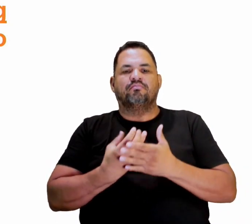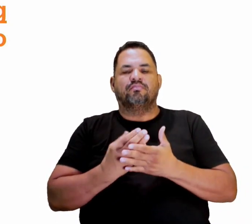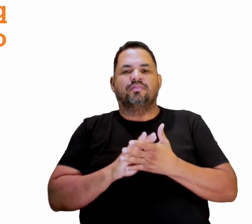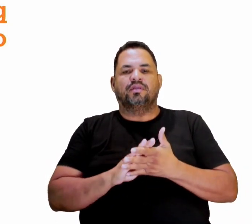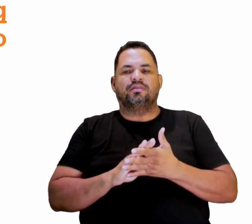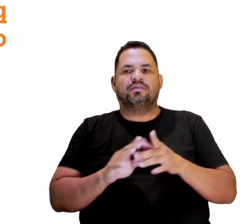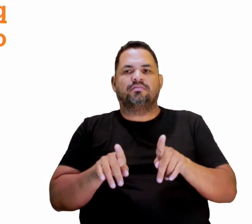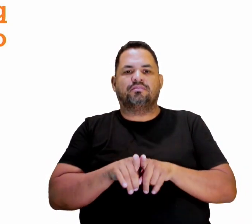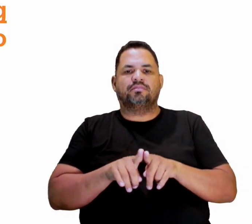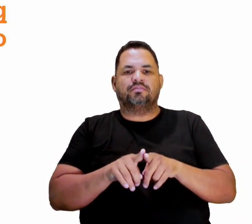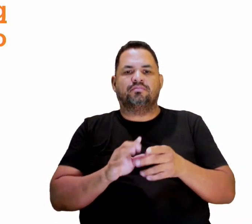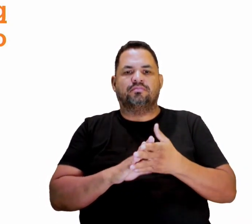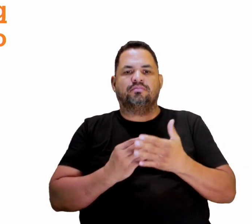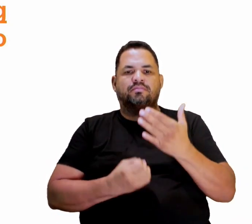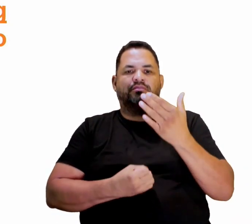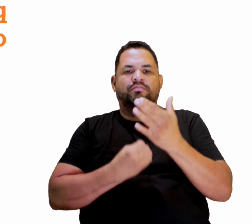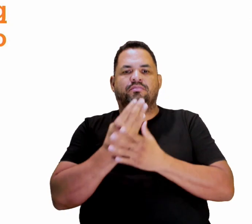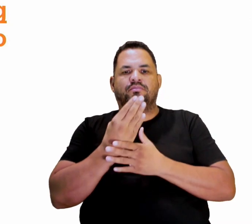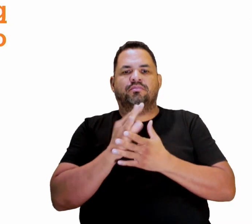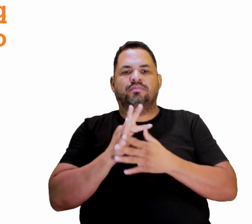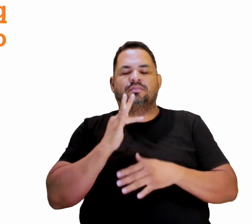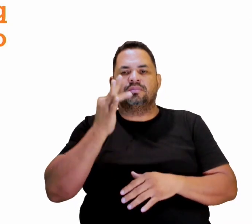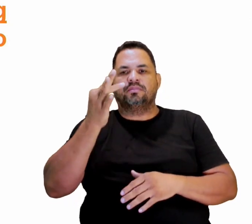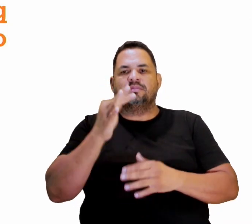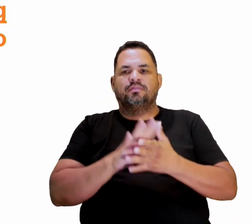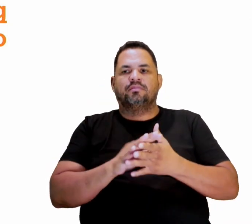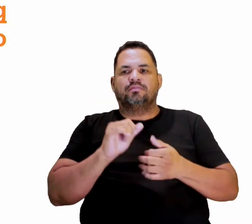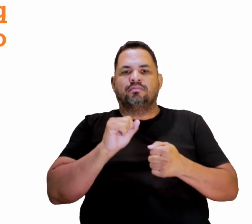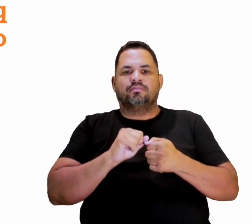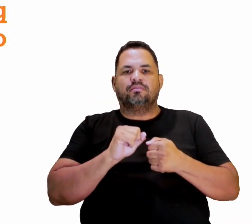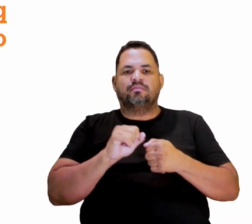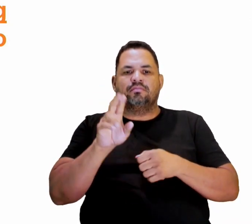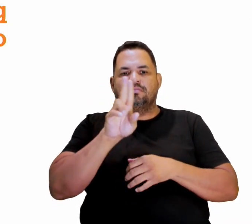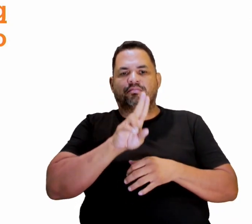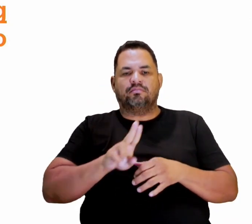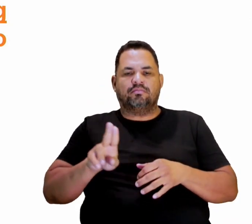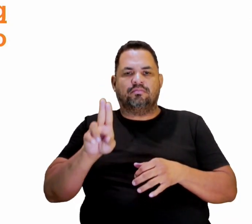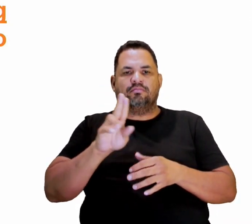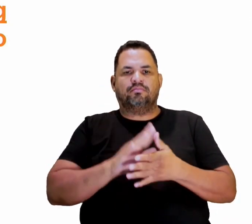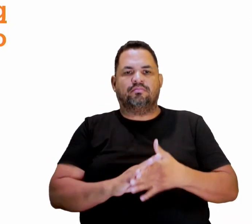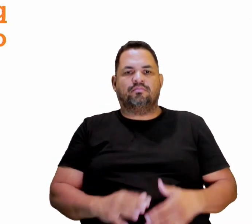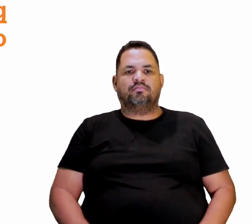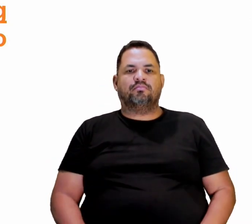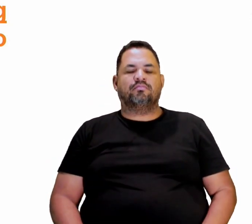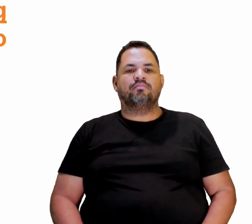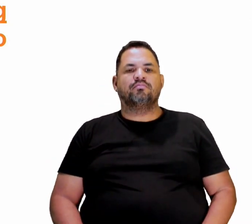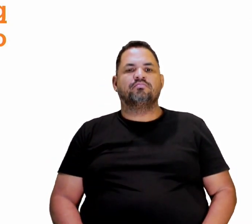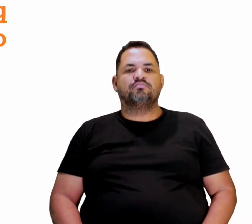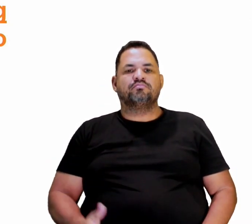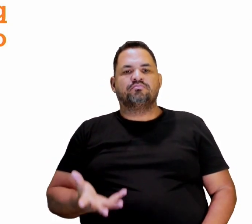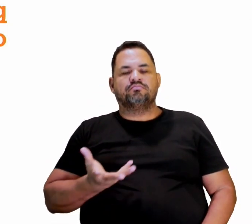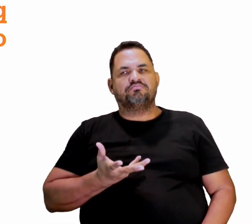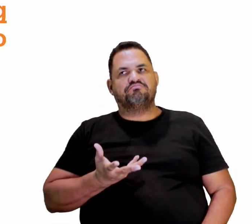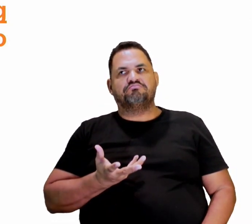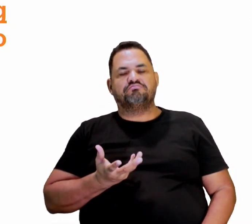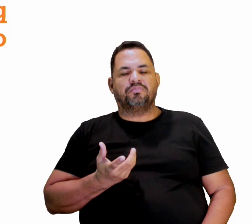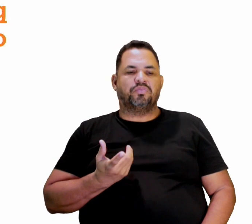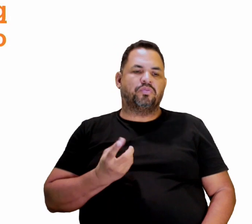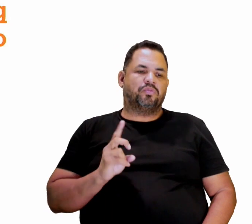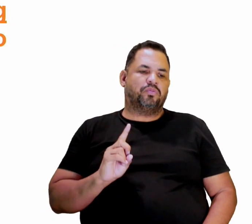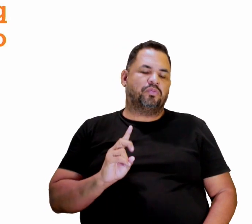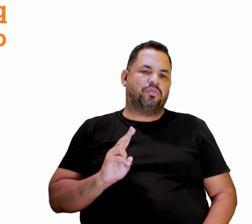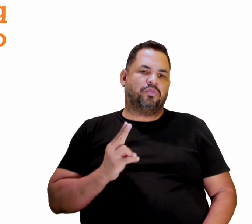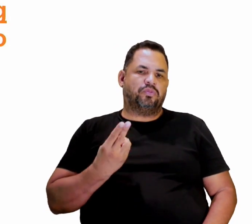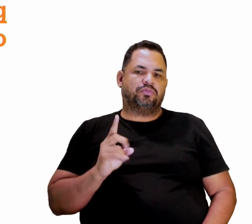no futuro ele vai aparecer no futuro com Gentil Então você vai fazer o uso do que do tio be querendo ou não querendo para